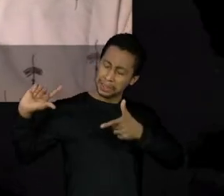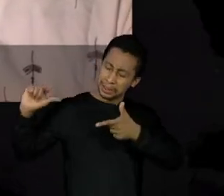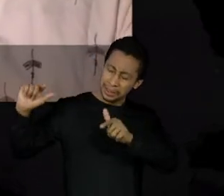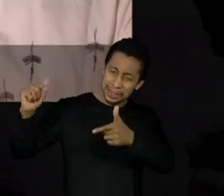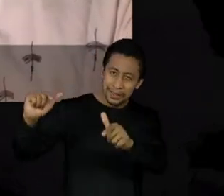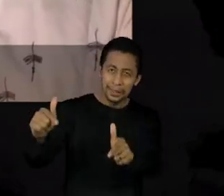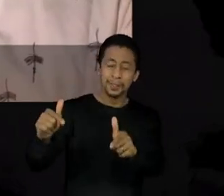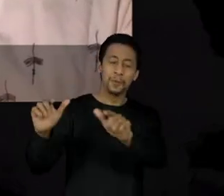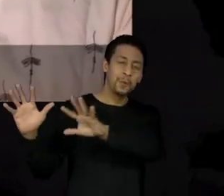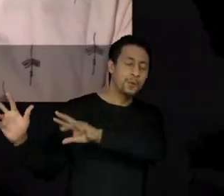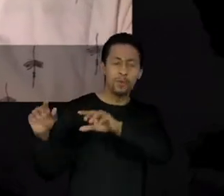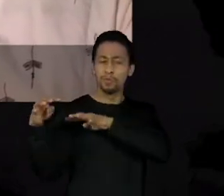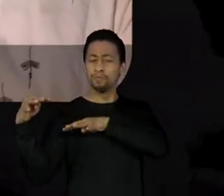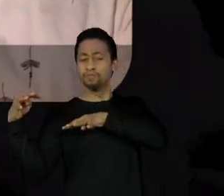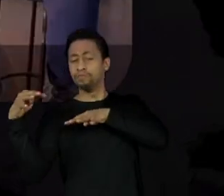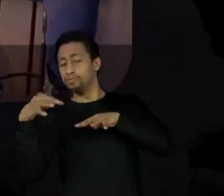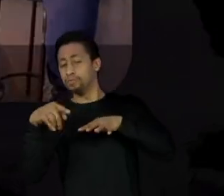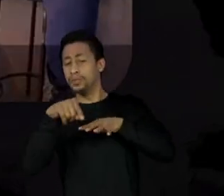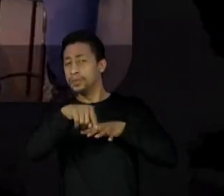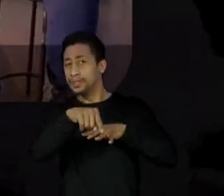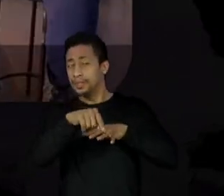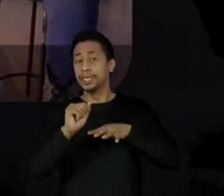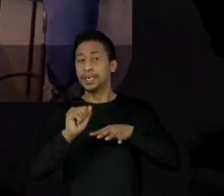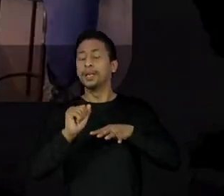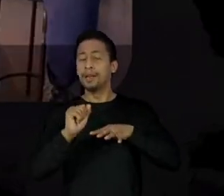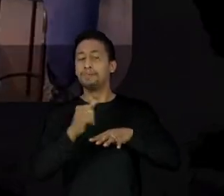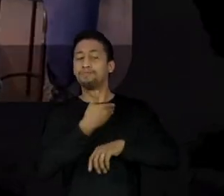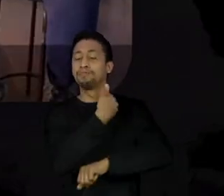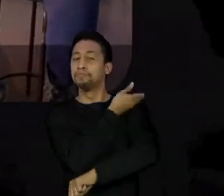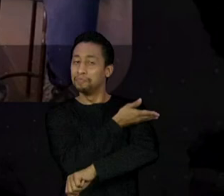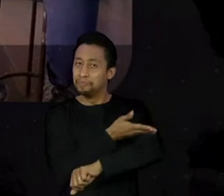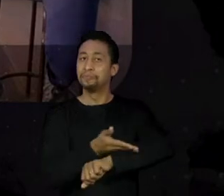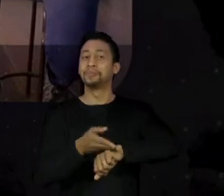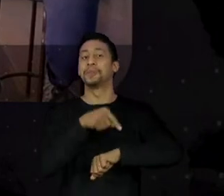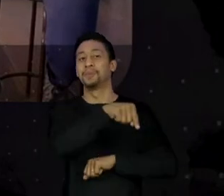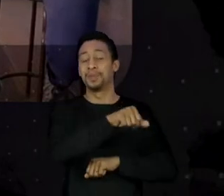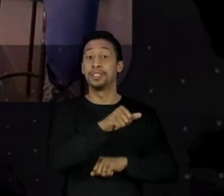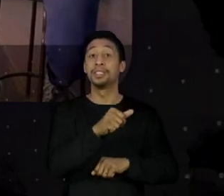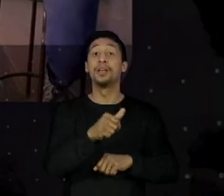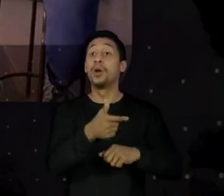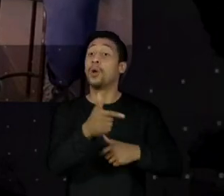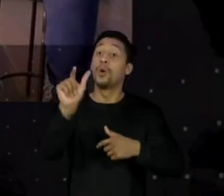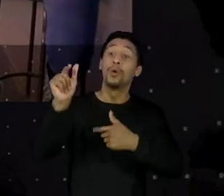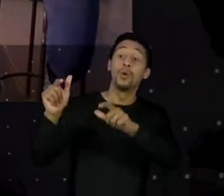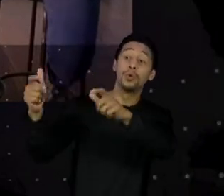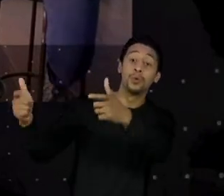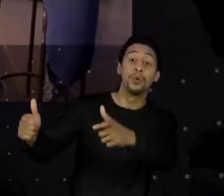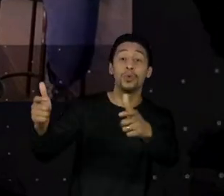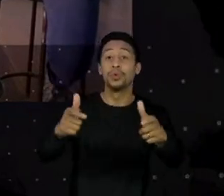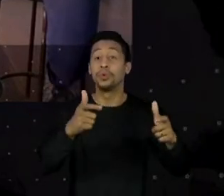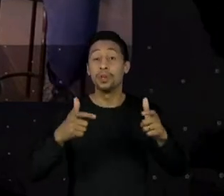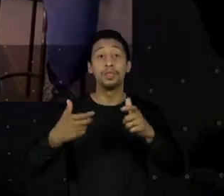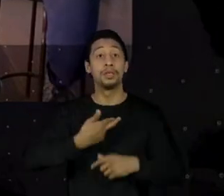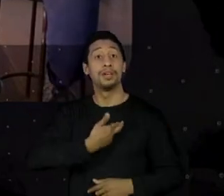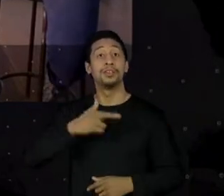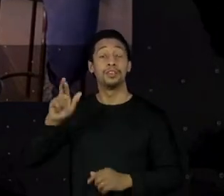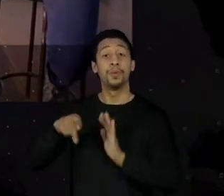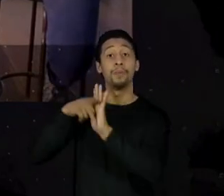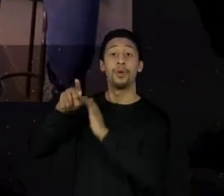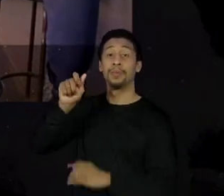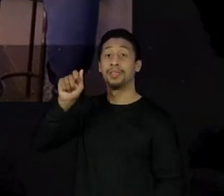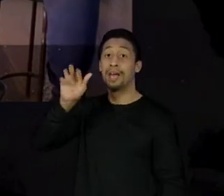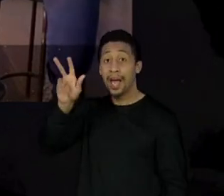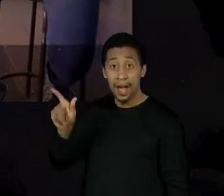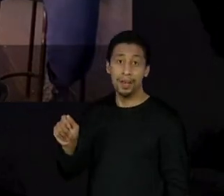tradicionais, que são vistos de uma forma mais corriqueira em outros ambientes de religiões de matriz